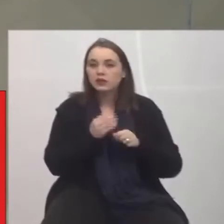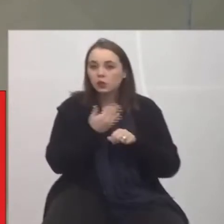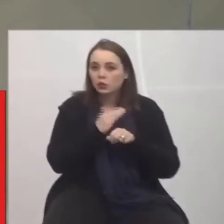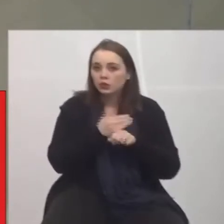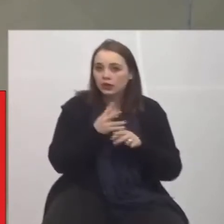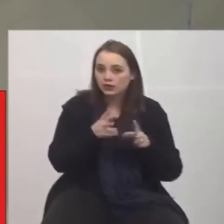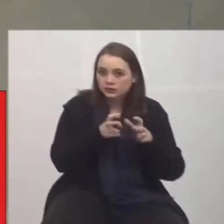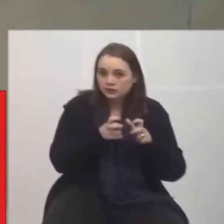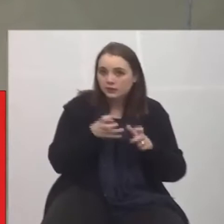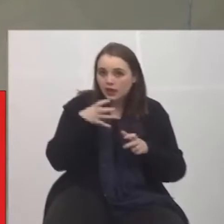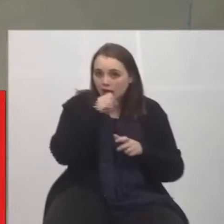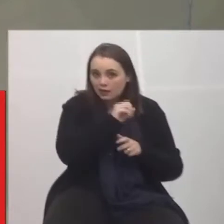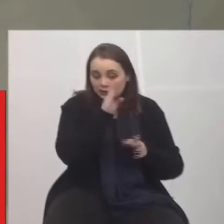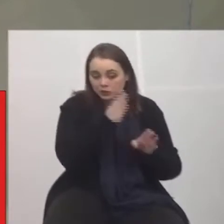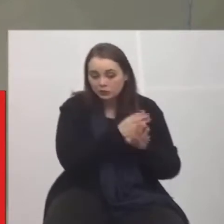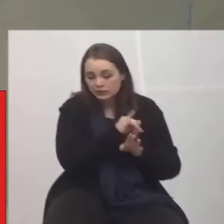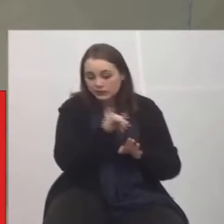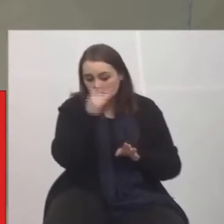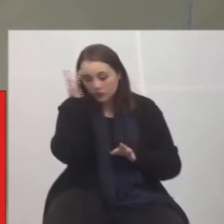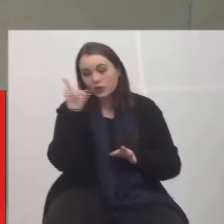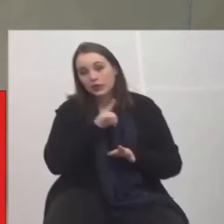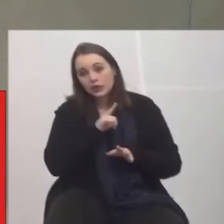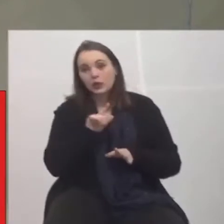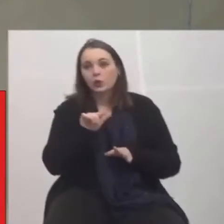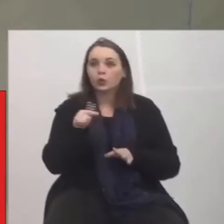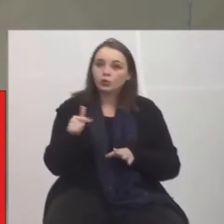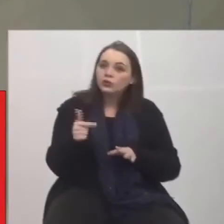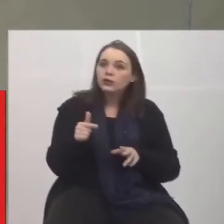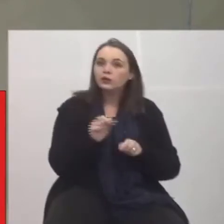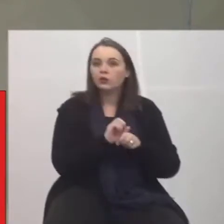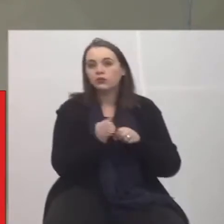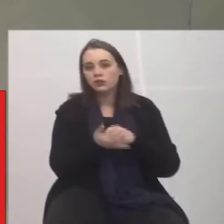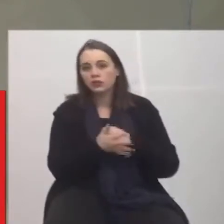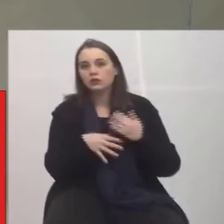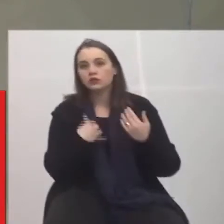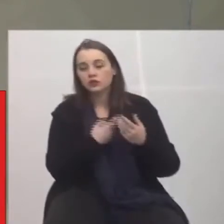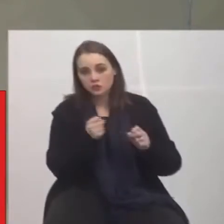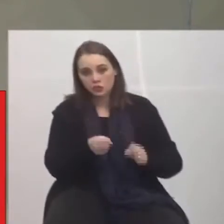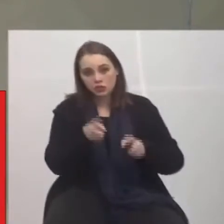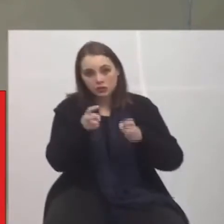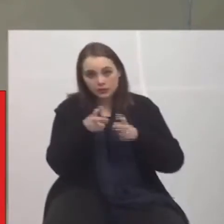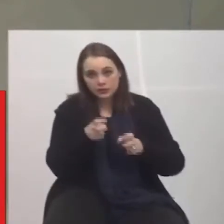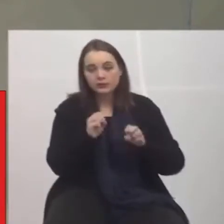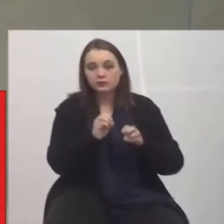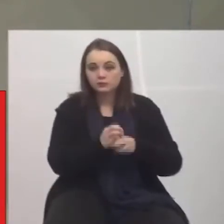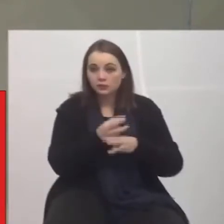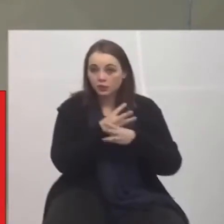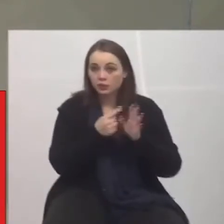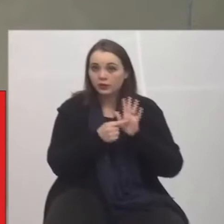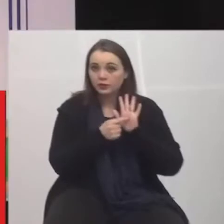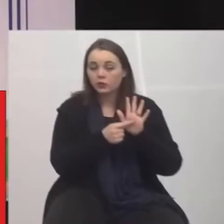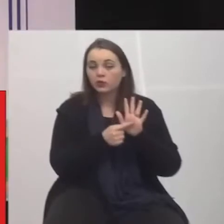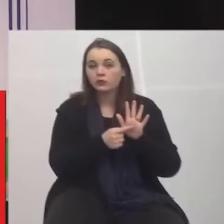como é possível observar aqui no quadro, cerca mais